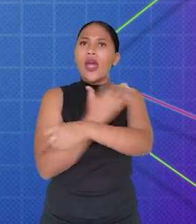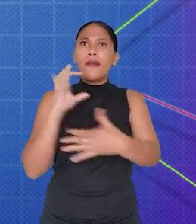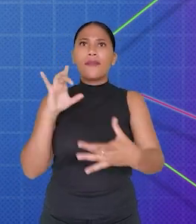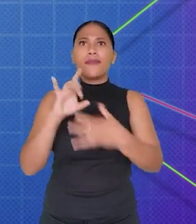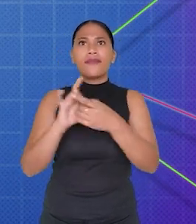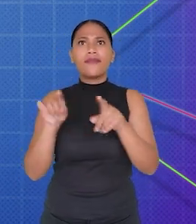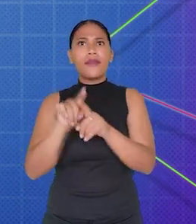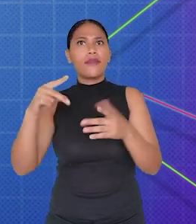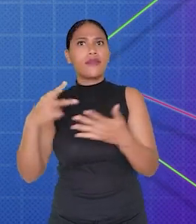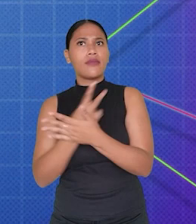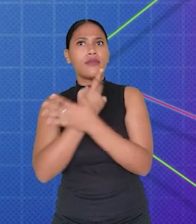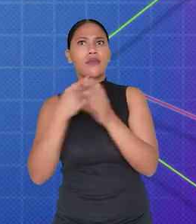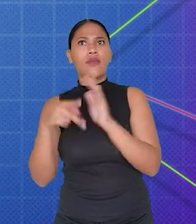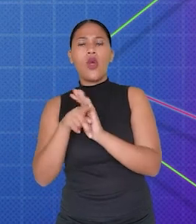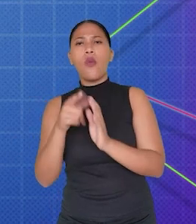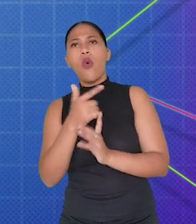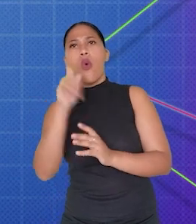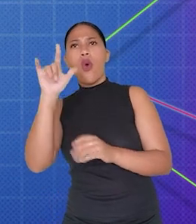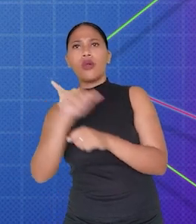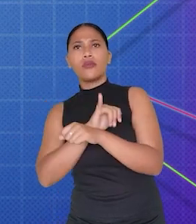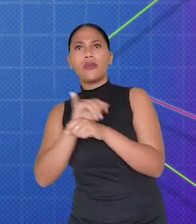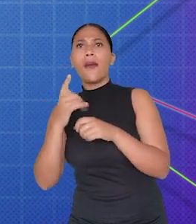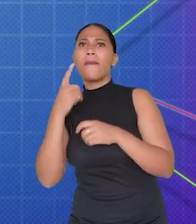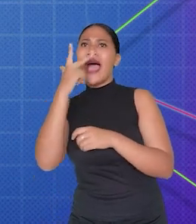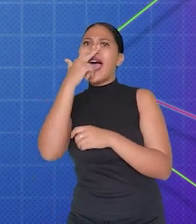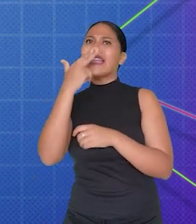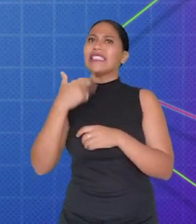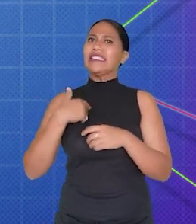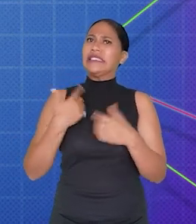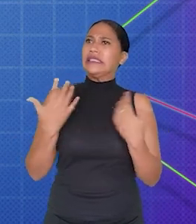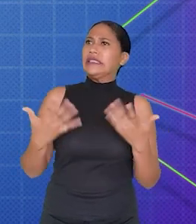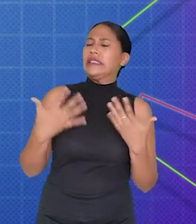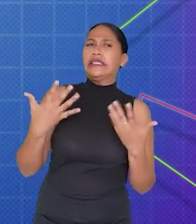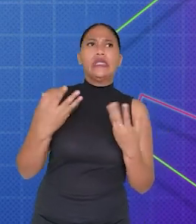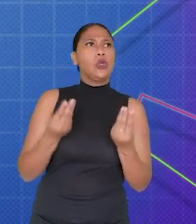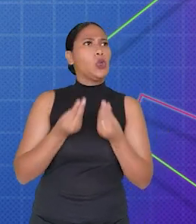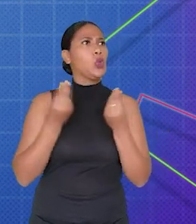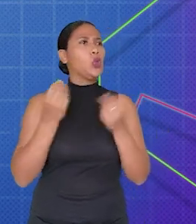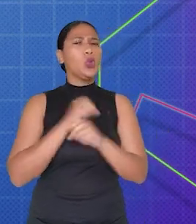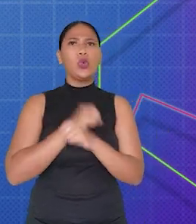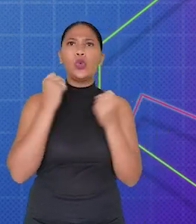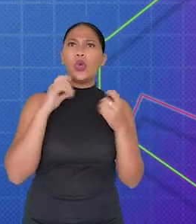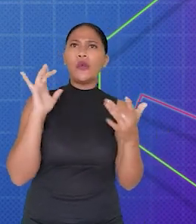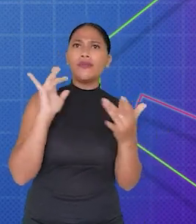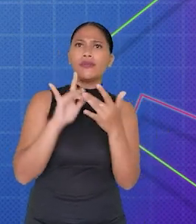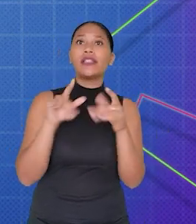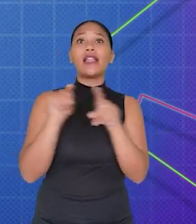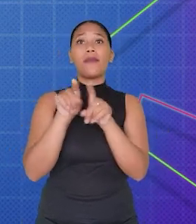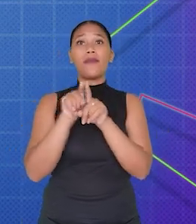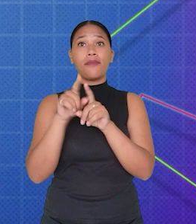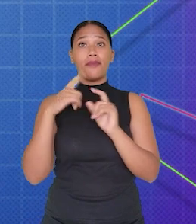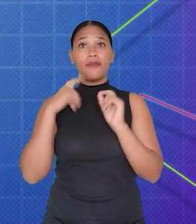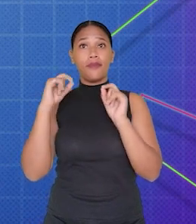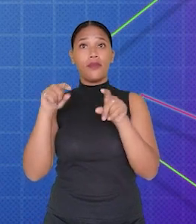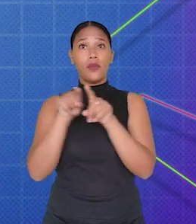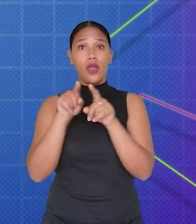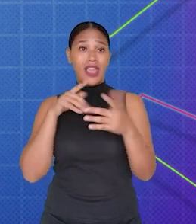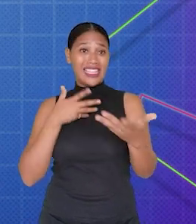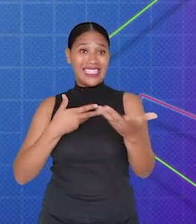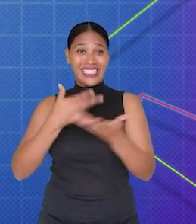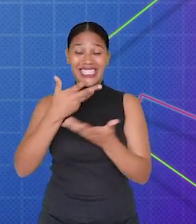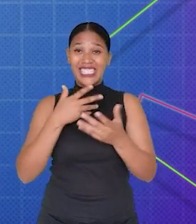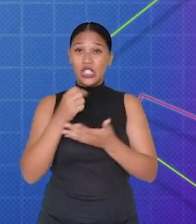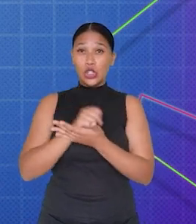personagens e situações de uma outra forma que poderia parecer distantes e até mesmo inacessíveis. Além disso, a interatividade do